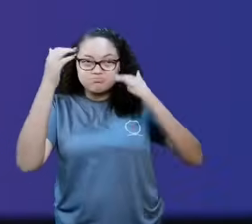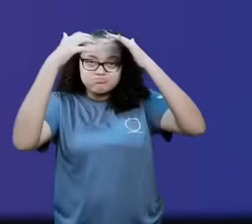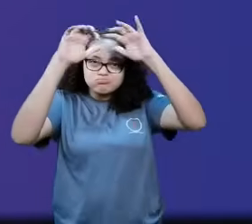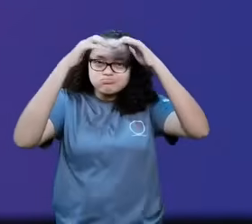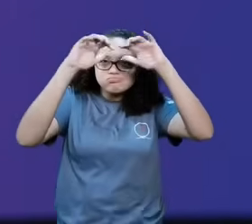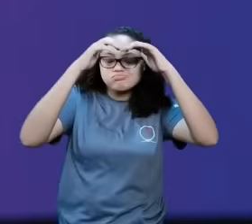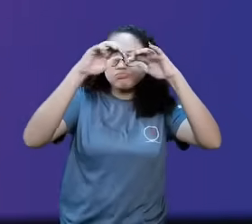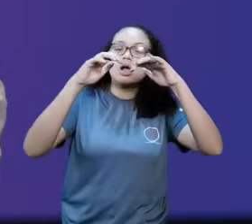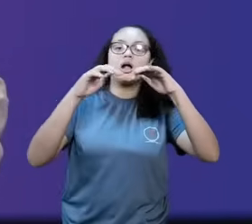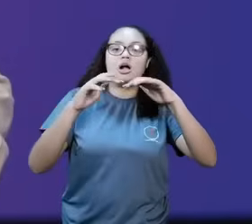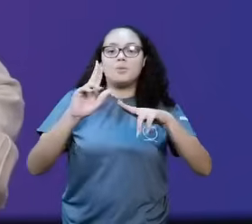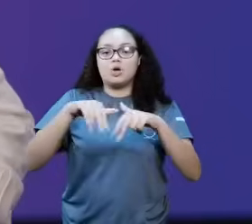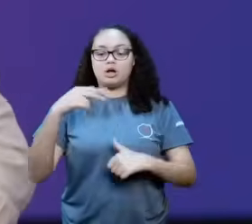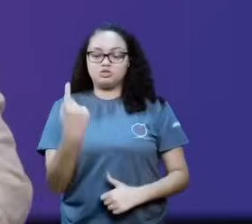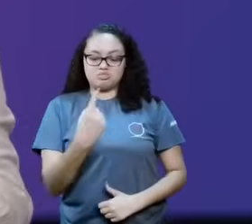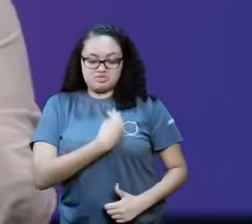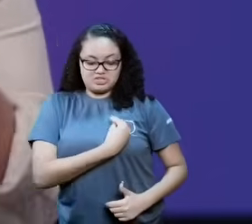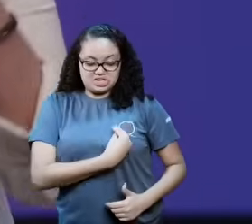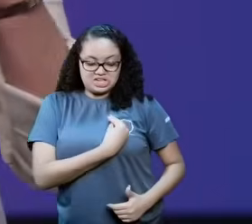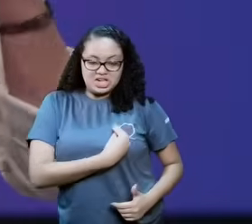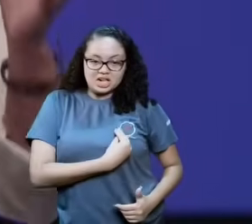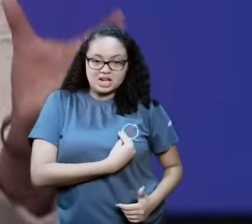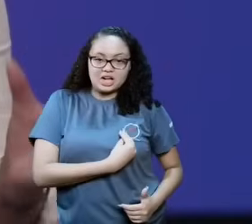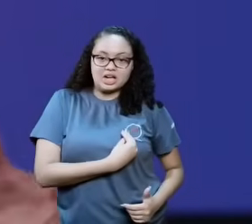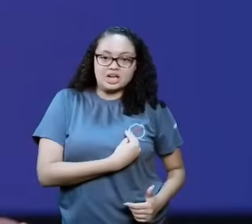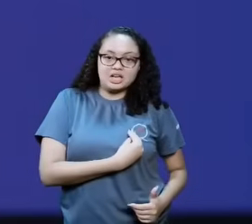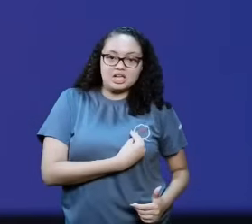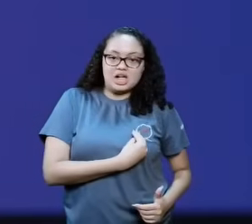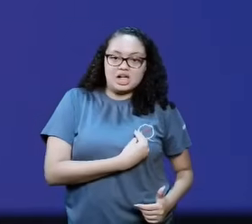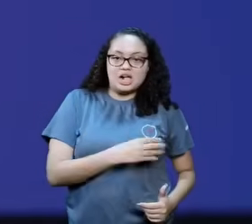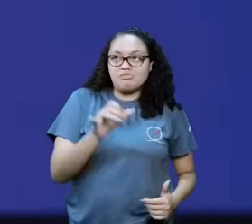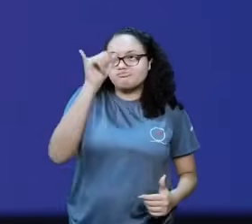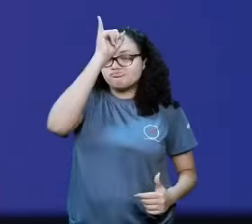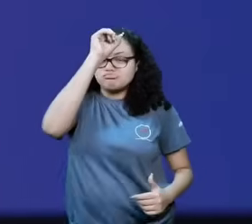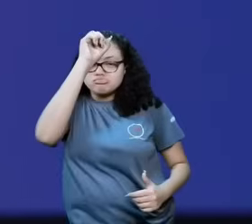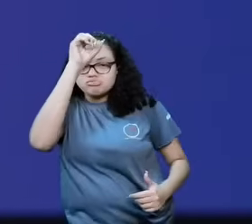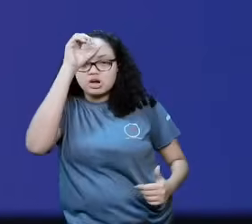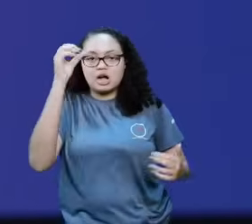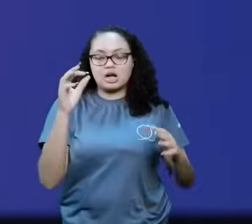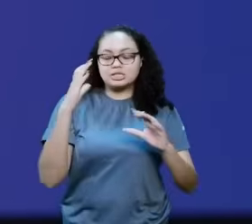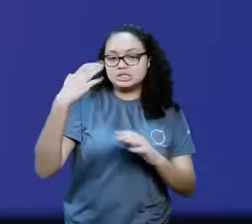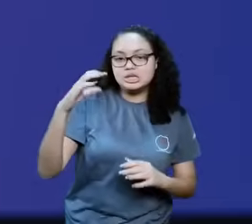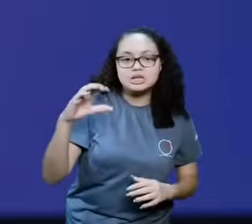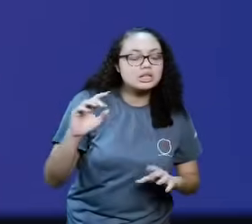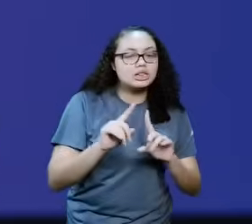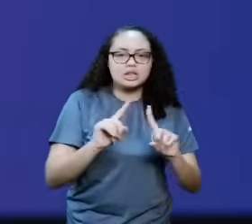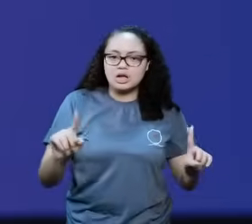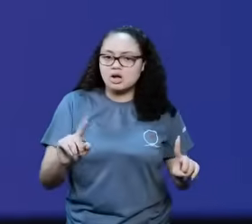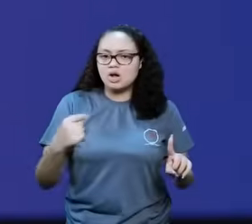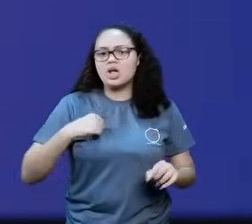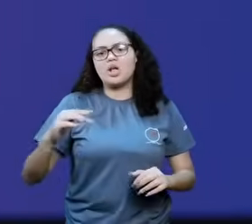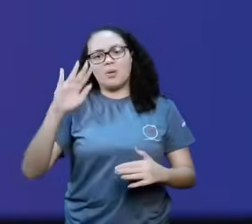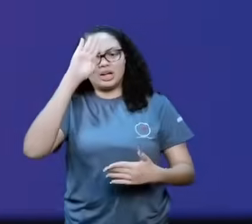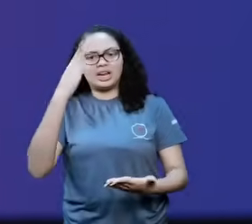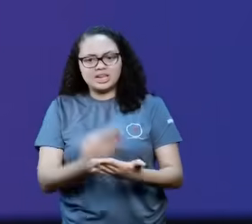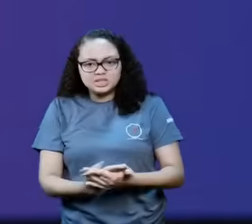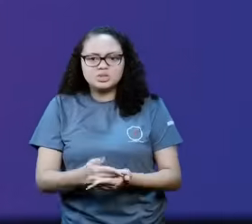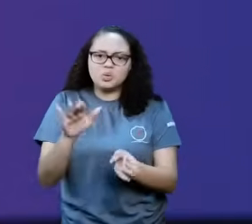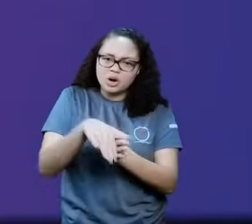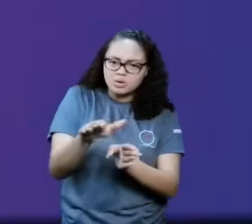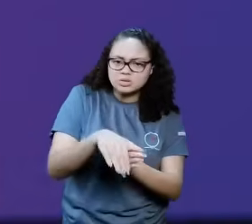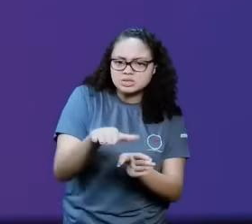pessoa que por causa de uma vida espiritual idiotizou a ciência. Eu acredito em cada uma delas, eu indico